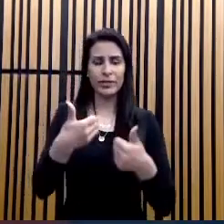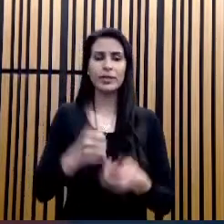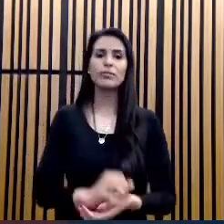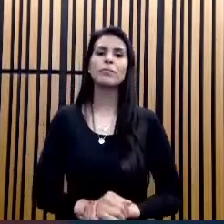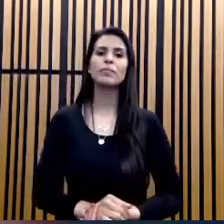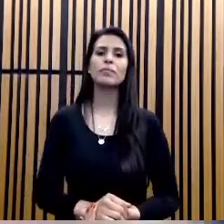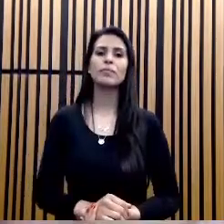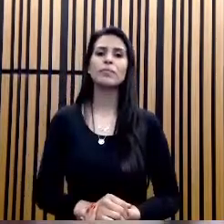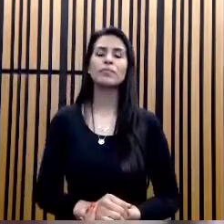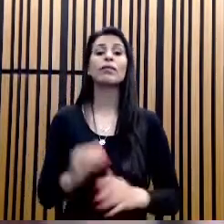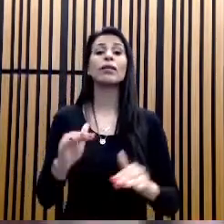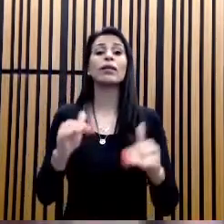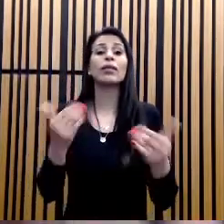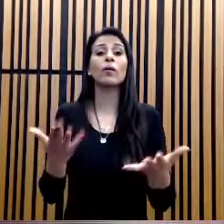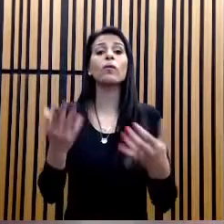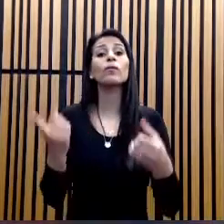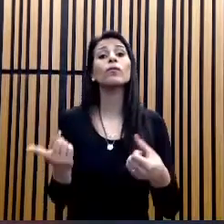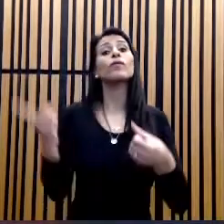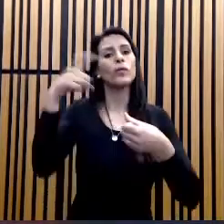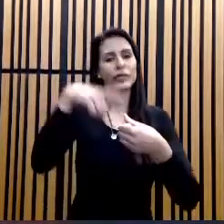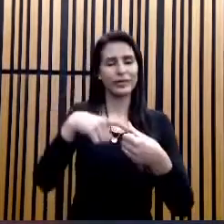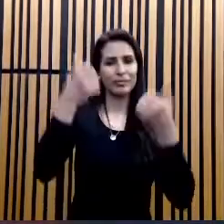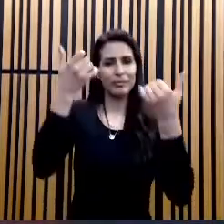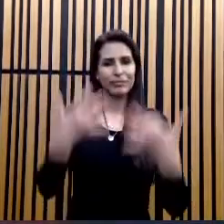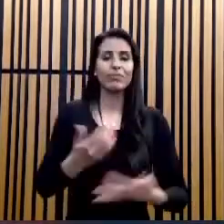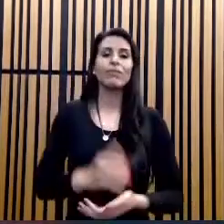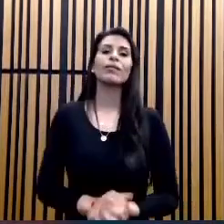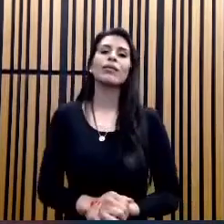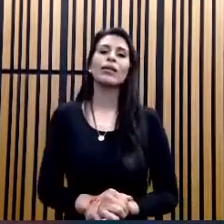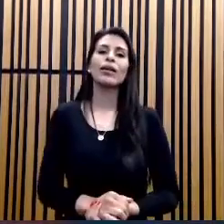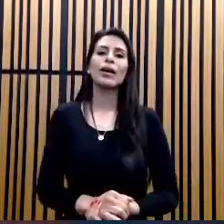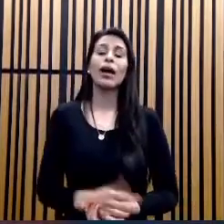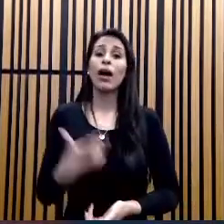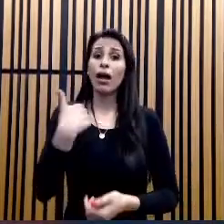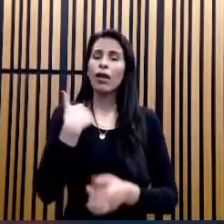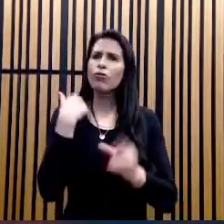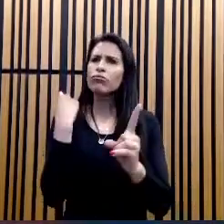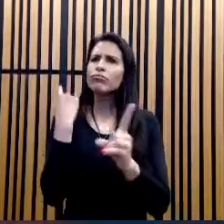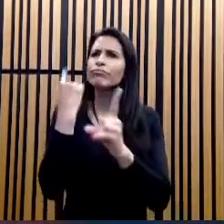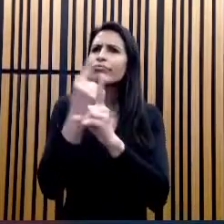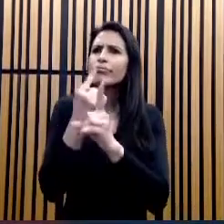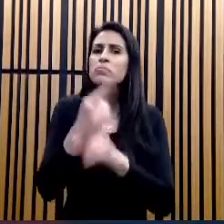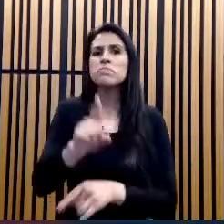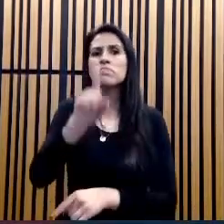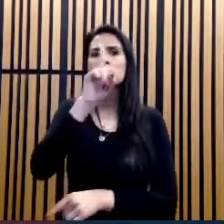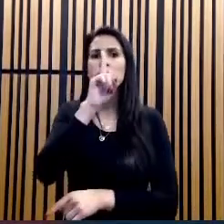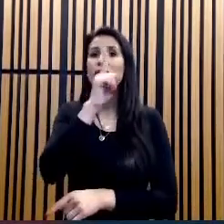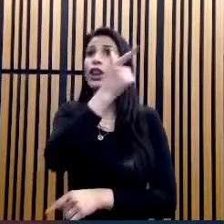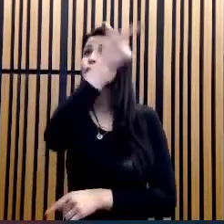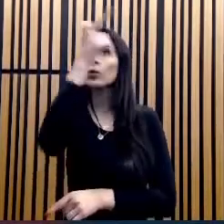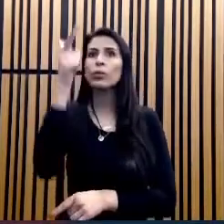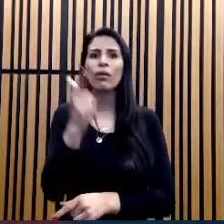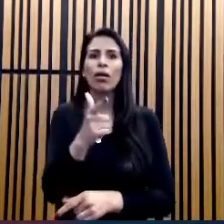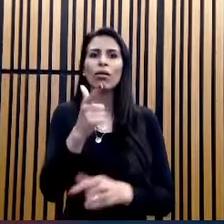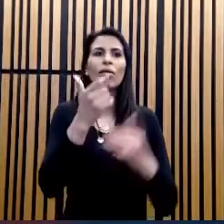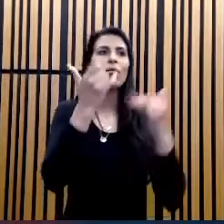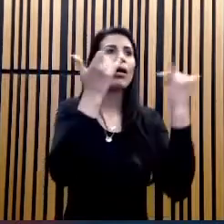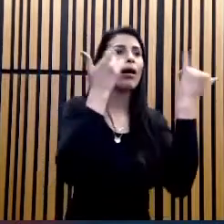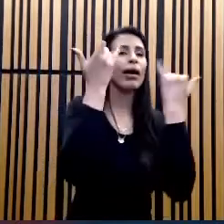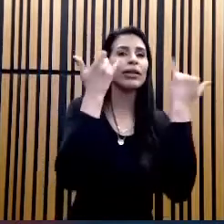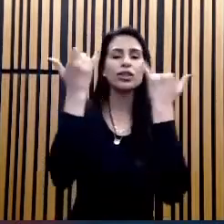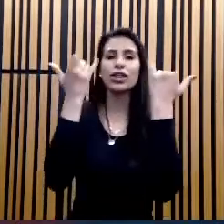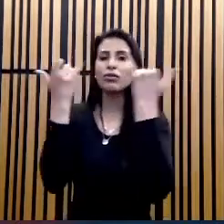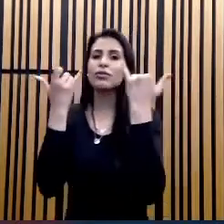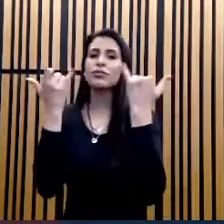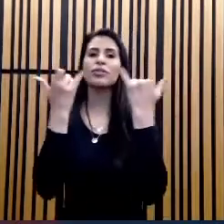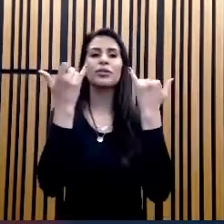Bom, voltando lá. Eu descobri que não há informações disponíveis sobre menopausa para